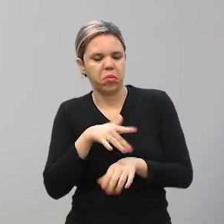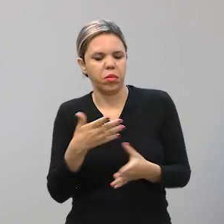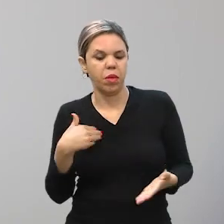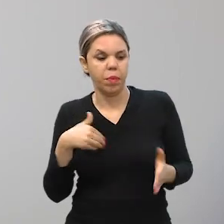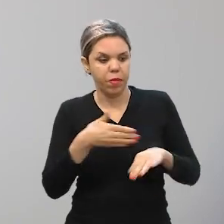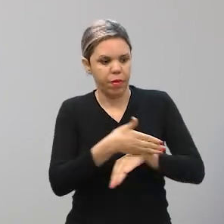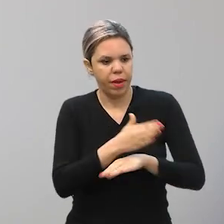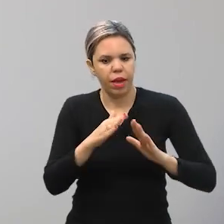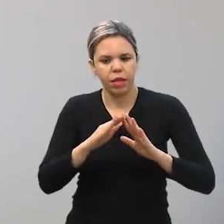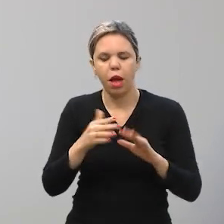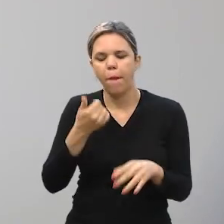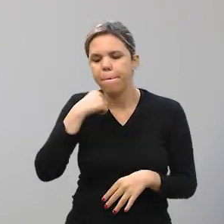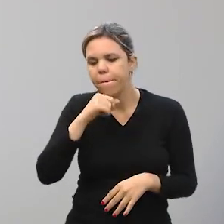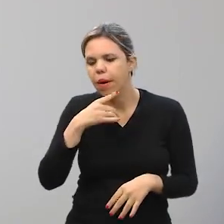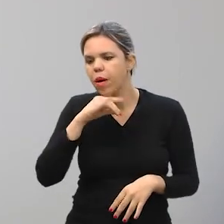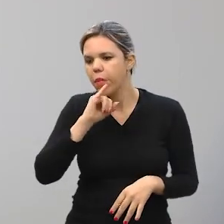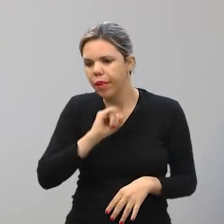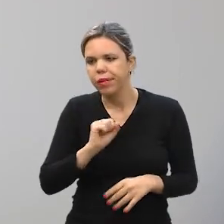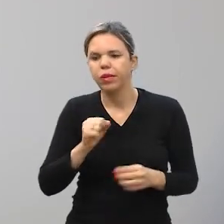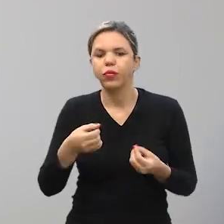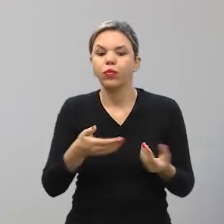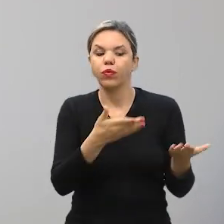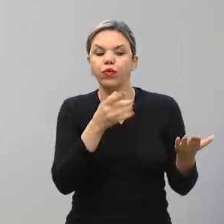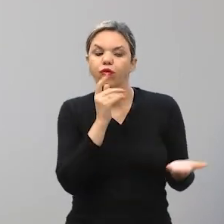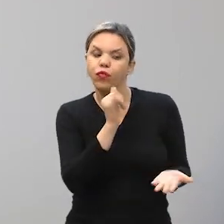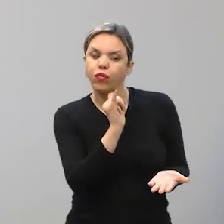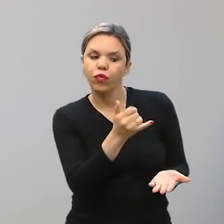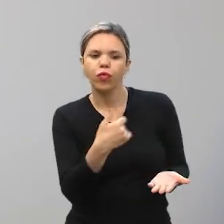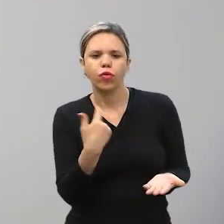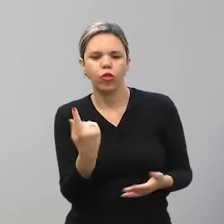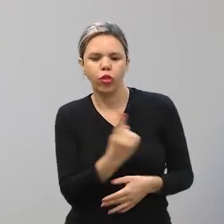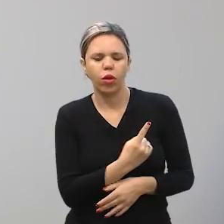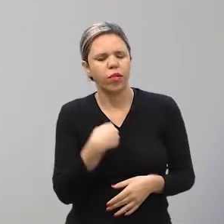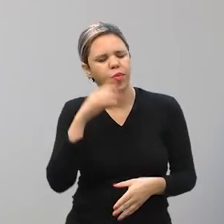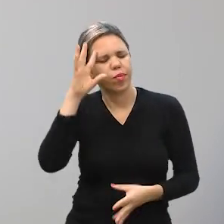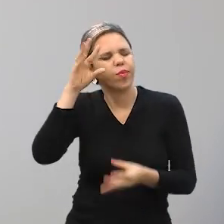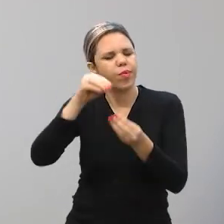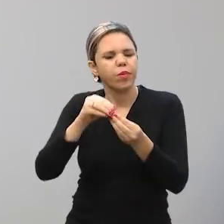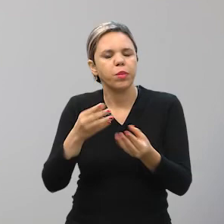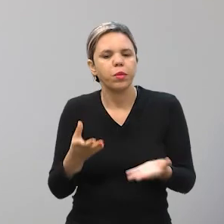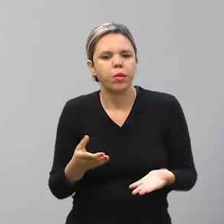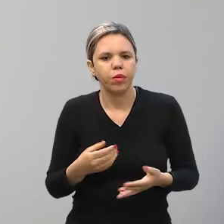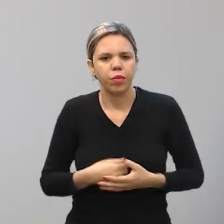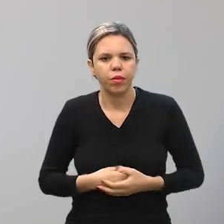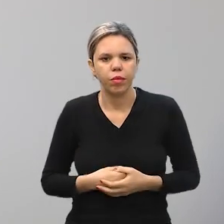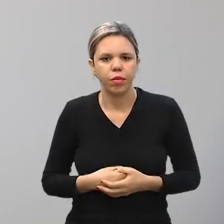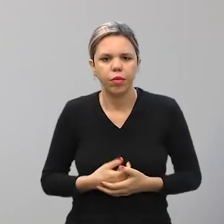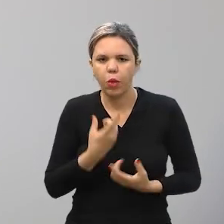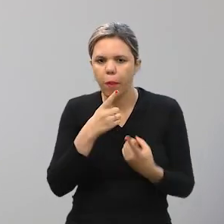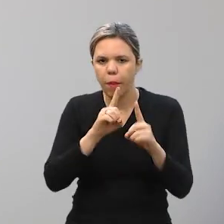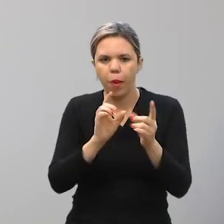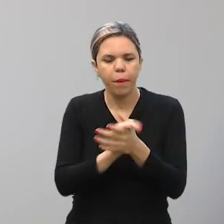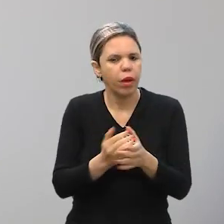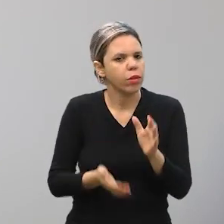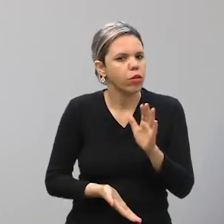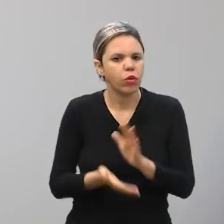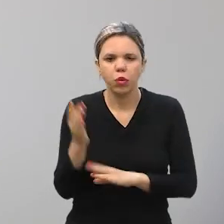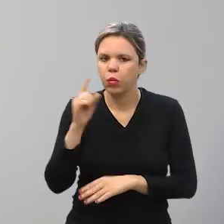A mãe, o pai, né? E fala assim: olha, nós chegamos à conclusão de que meu marido não